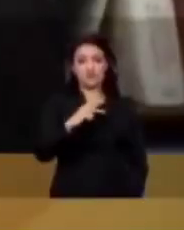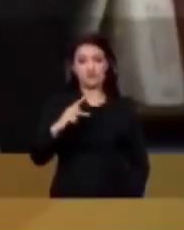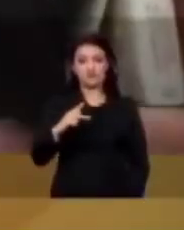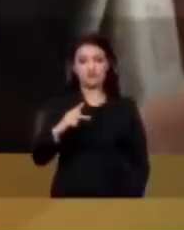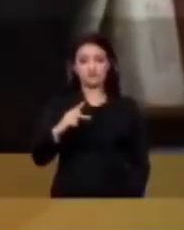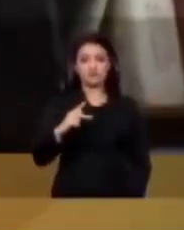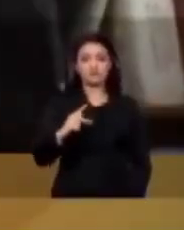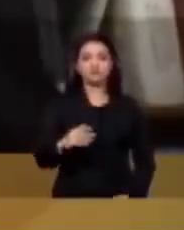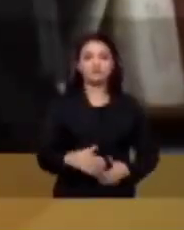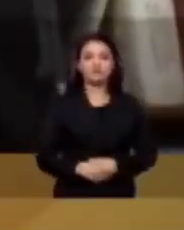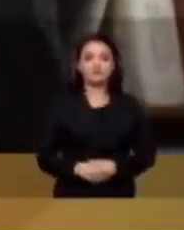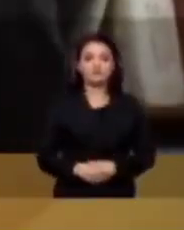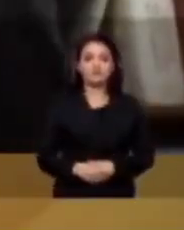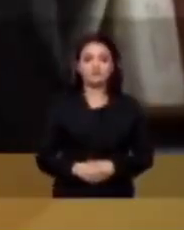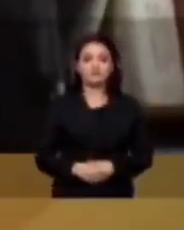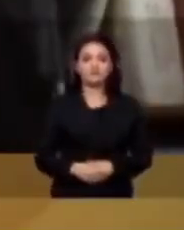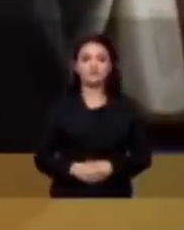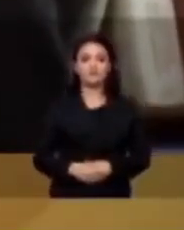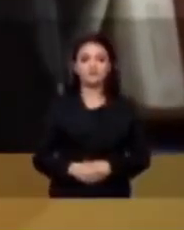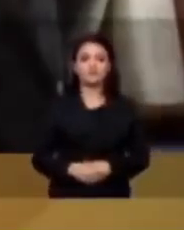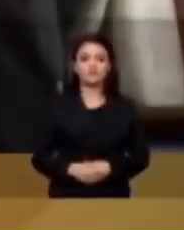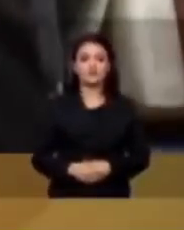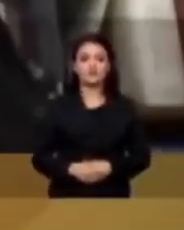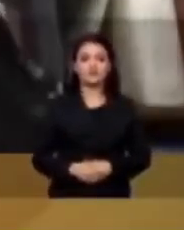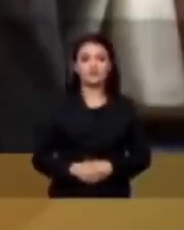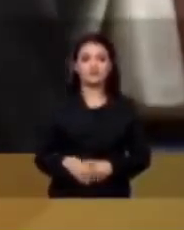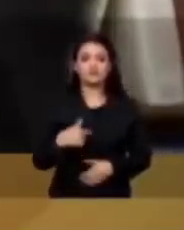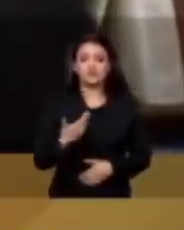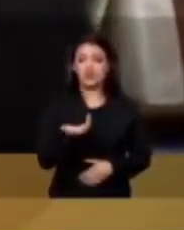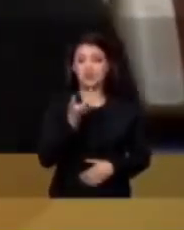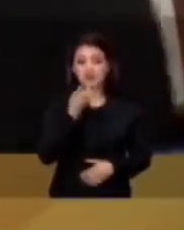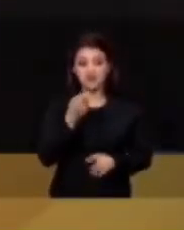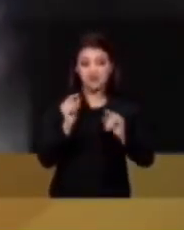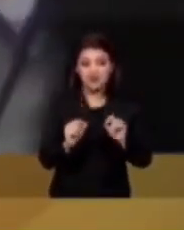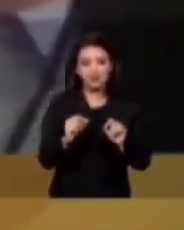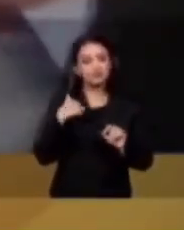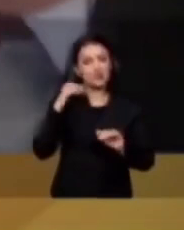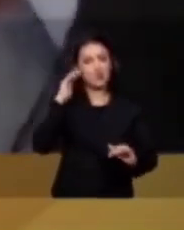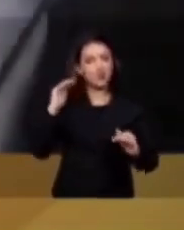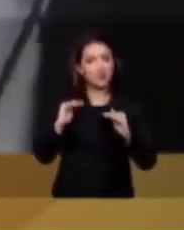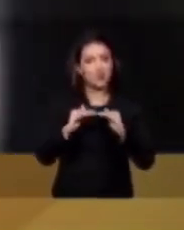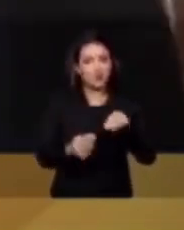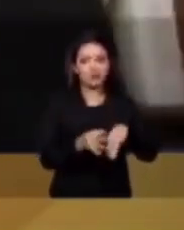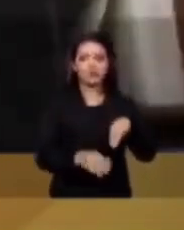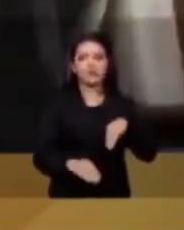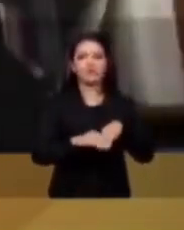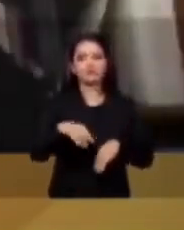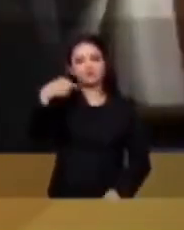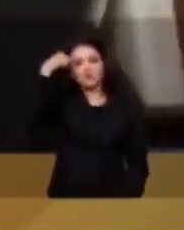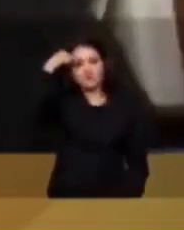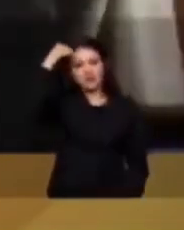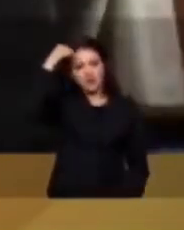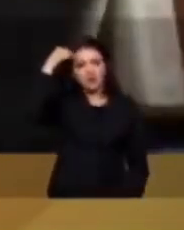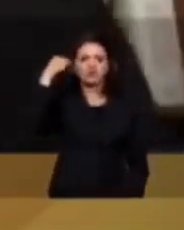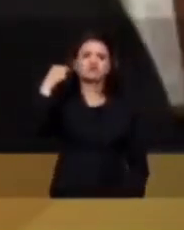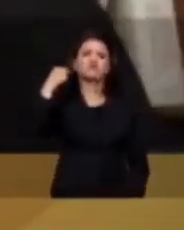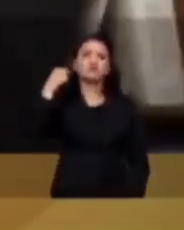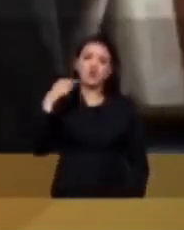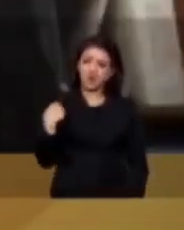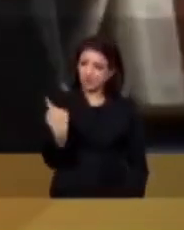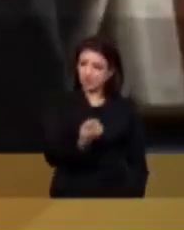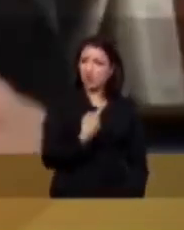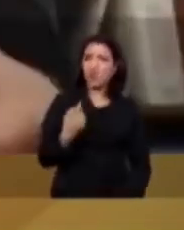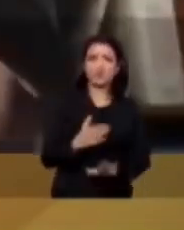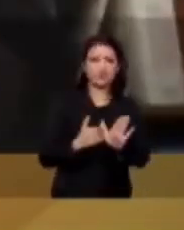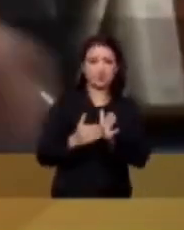ele. E o trecho da resposta do Lewandowski que saiu na mídia, nos jornais, não é o principal. Eu vou colocar